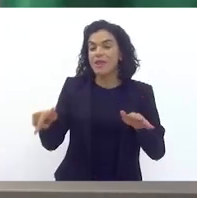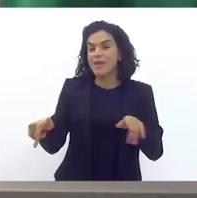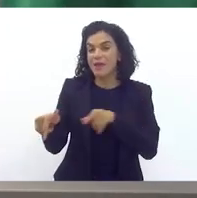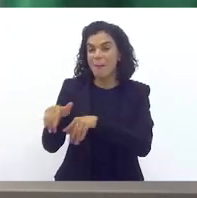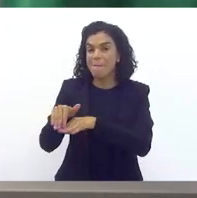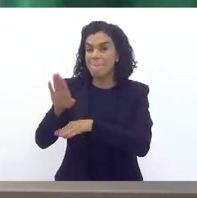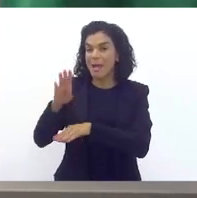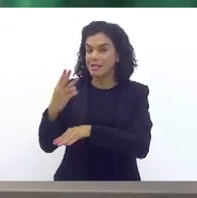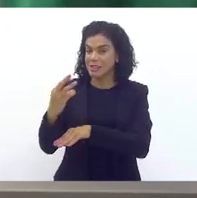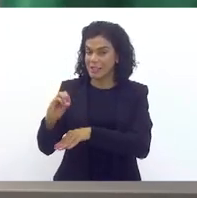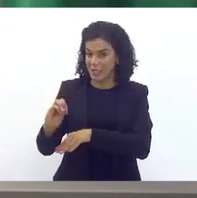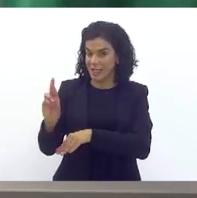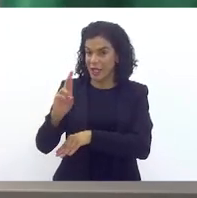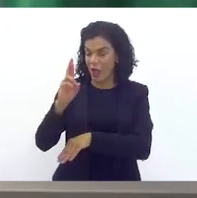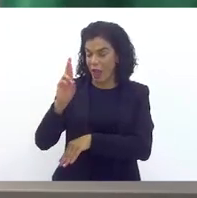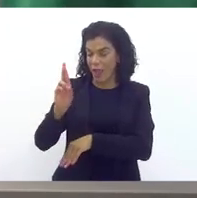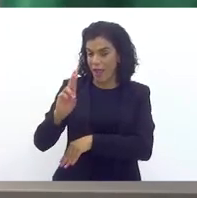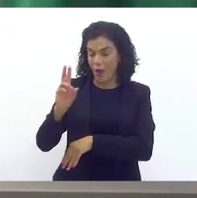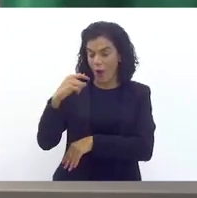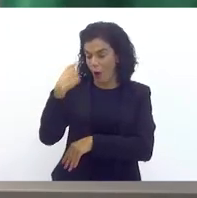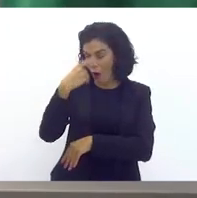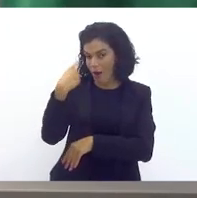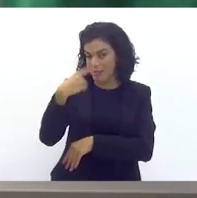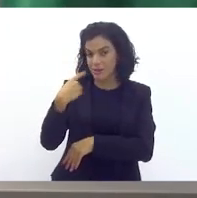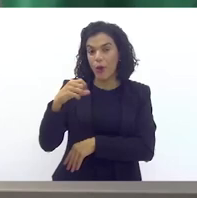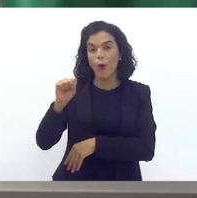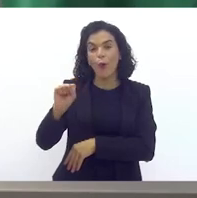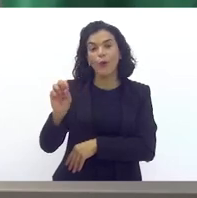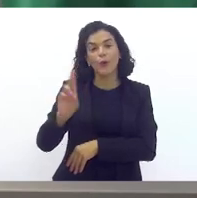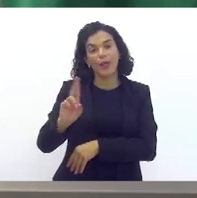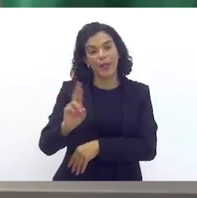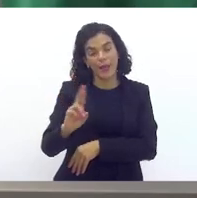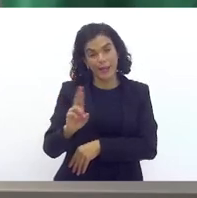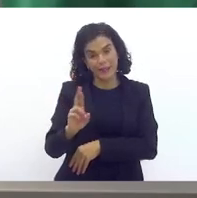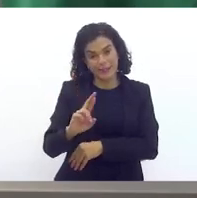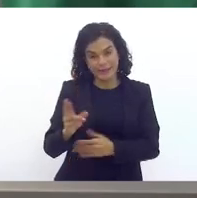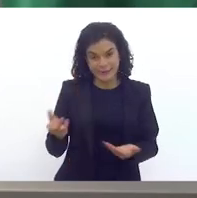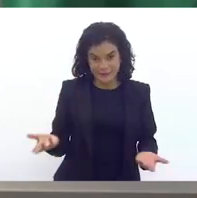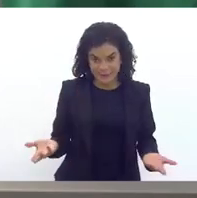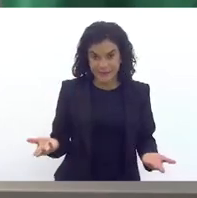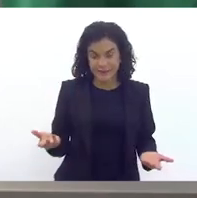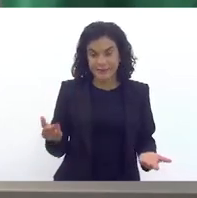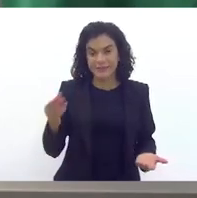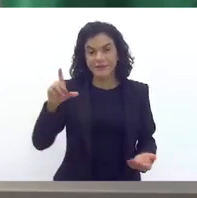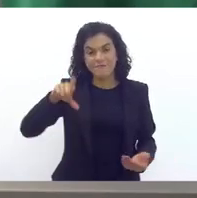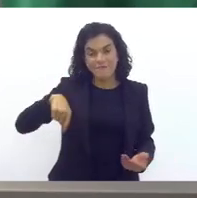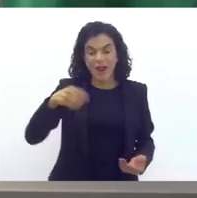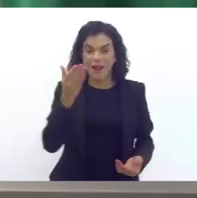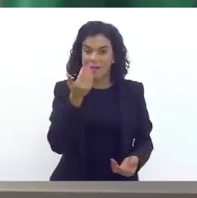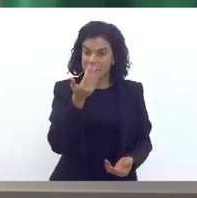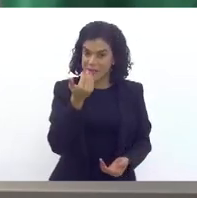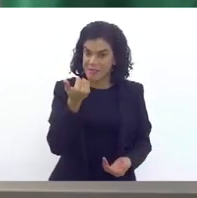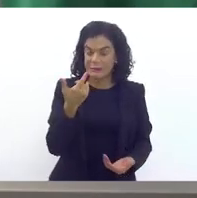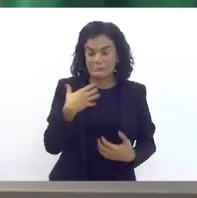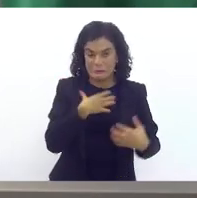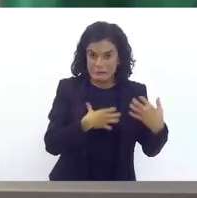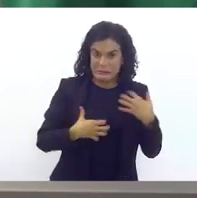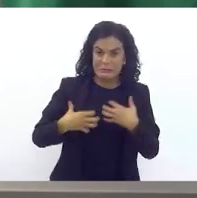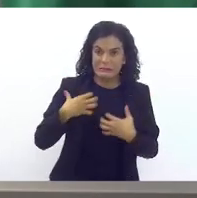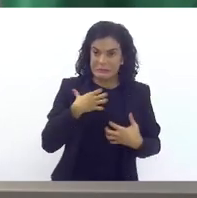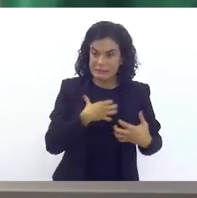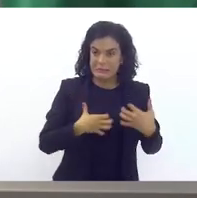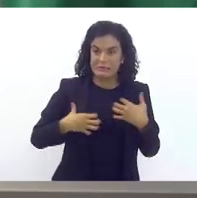acima de 30 horas que recebem R$ 8,00, e isso realmente é uma coisa que nos ofende e nos constrange.